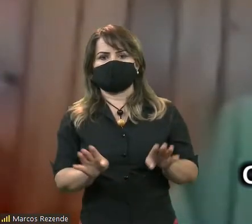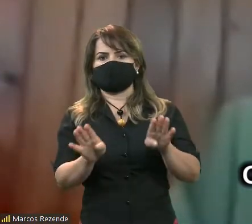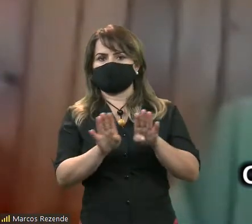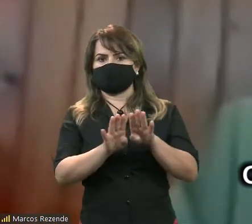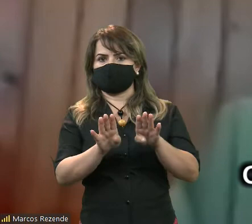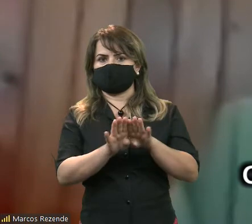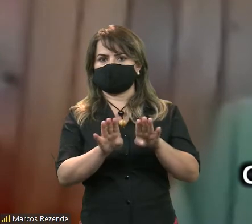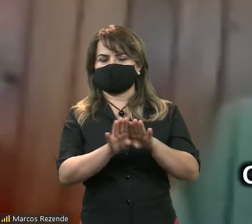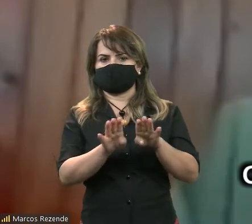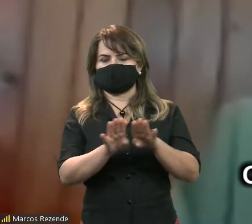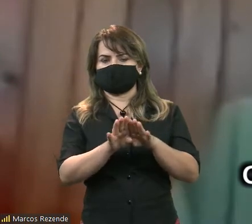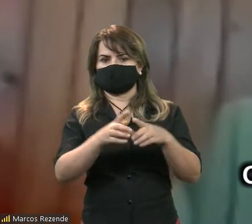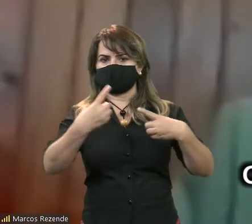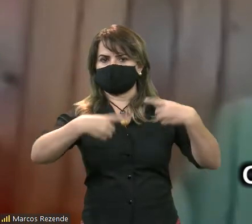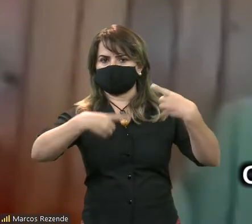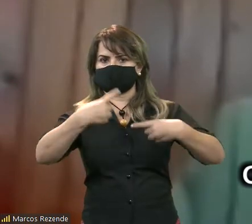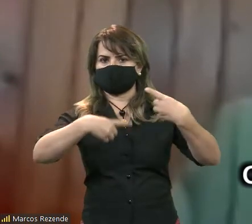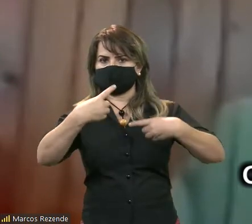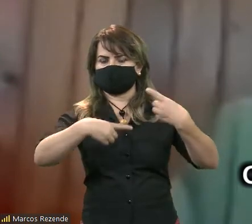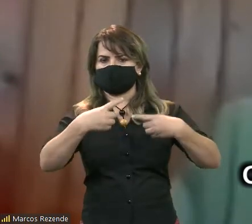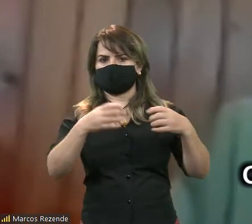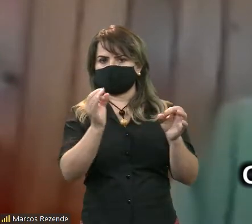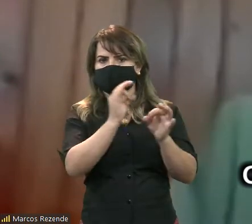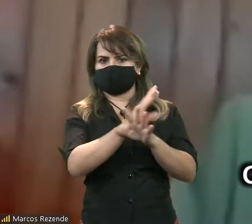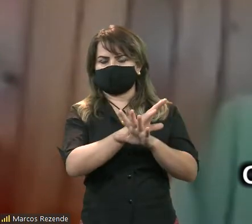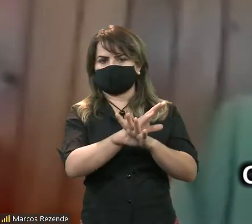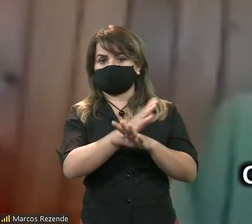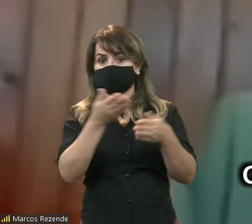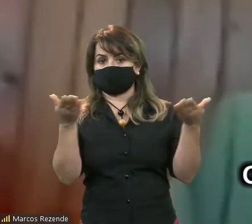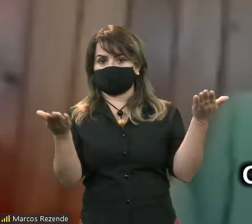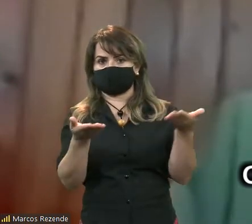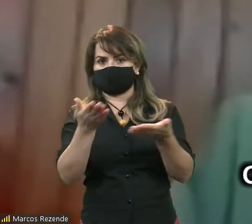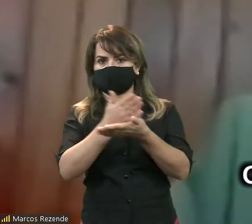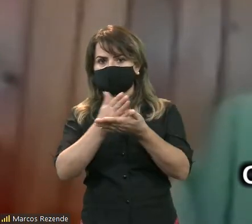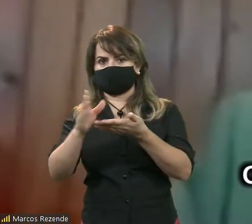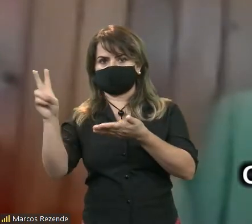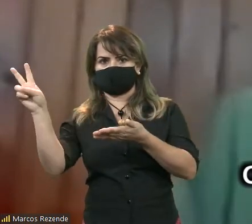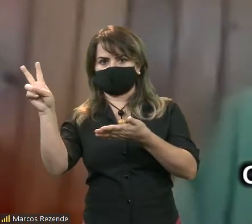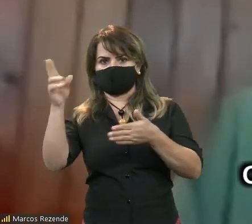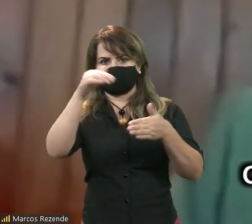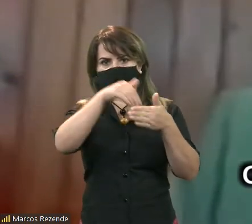encerramos, portanto, a discussão e passamos à votação.